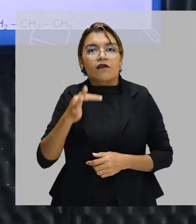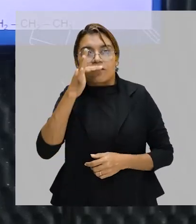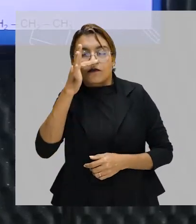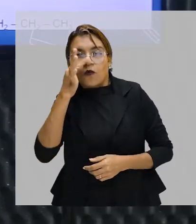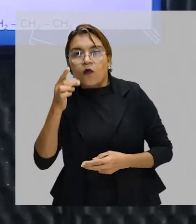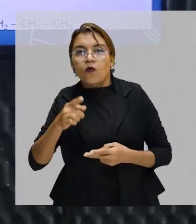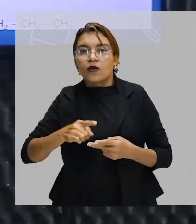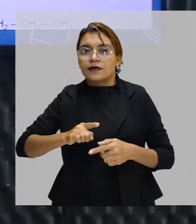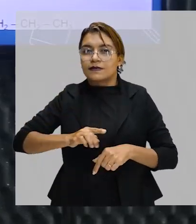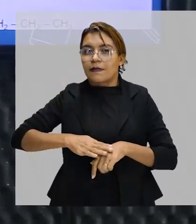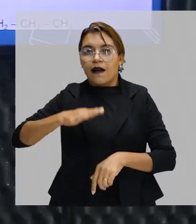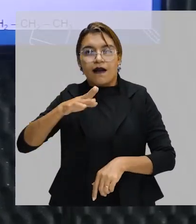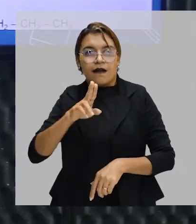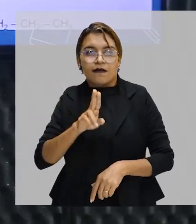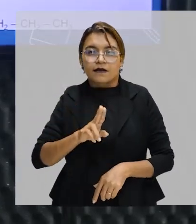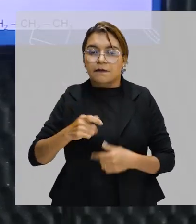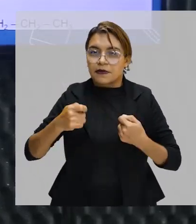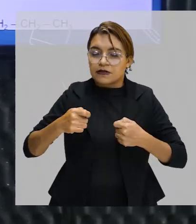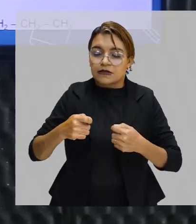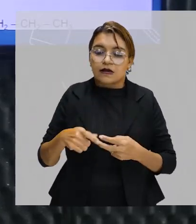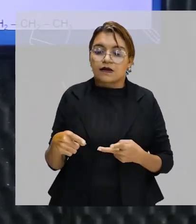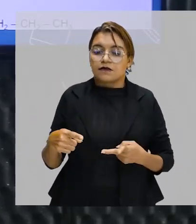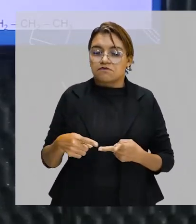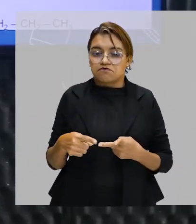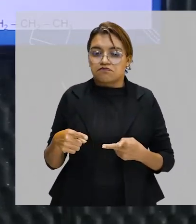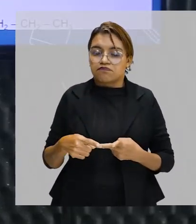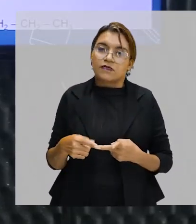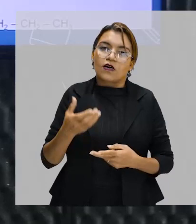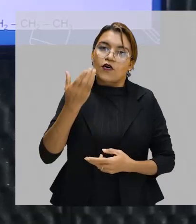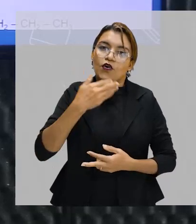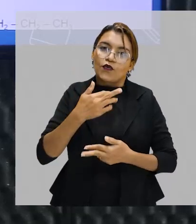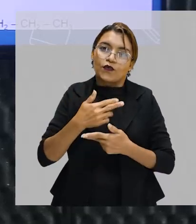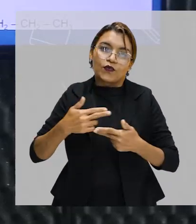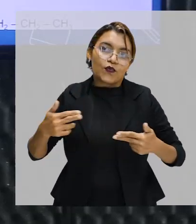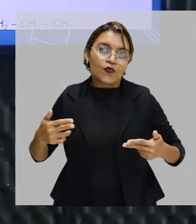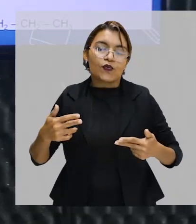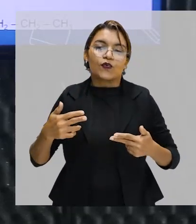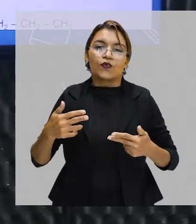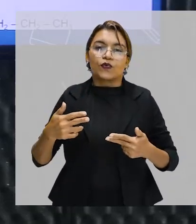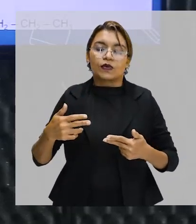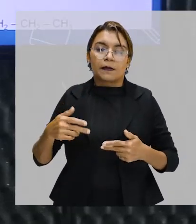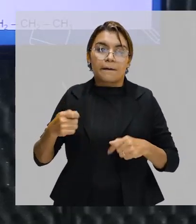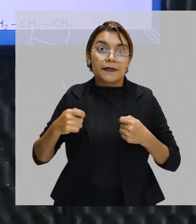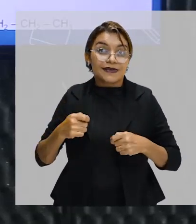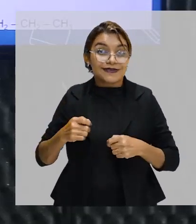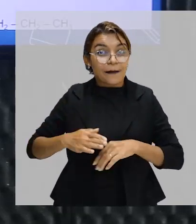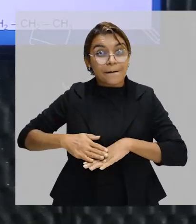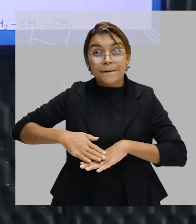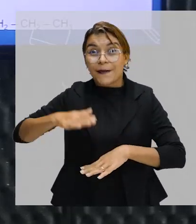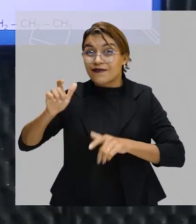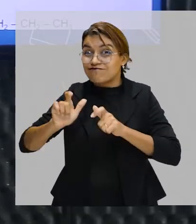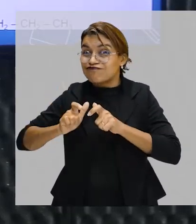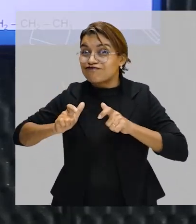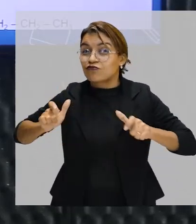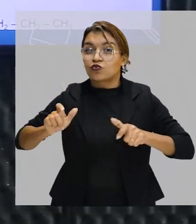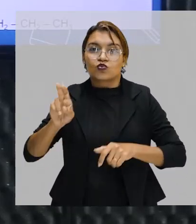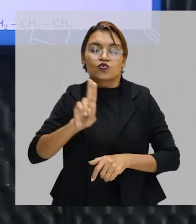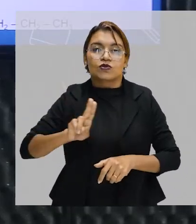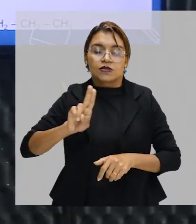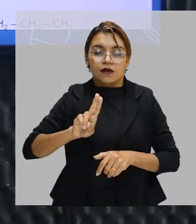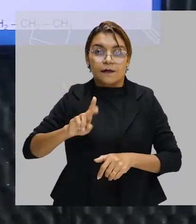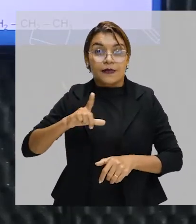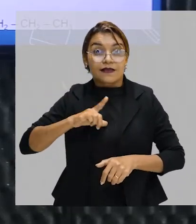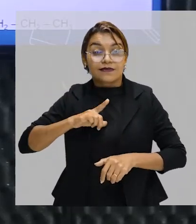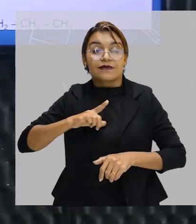muito de um determinado fruto, para poder ter uma quantidade suficiente, daquela essência, para